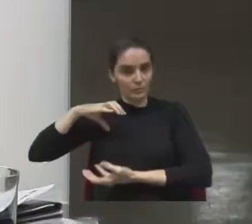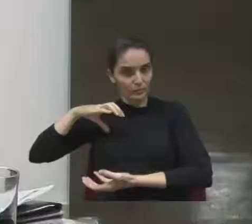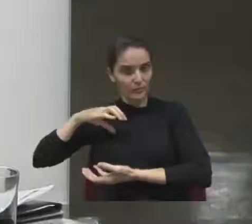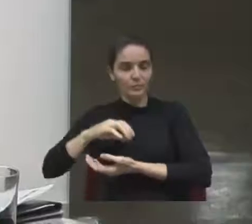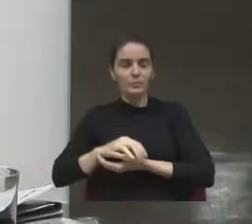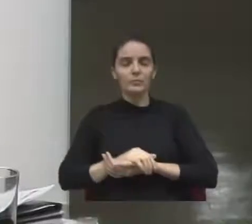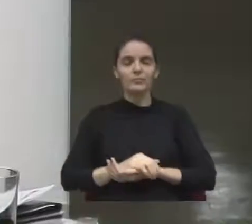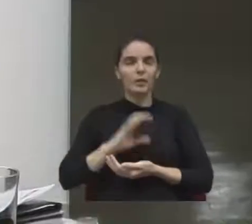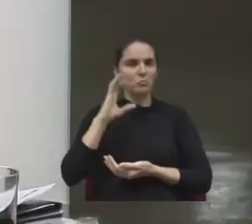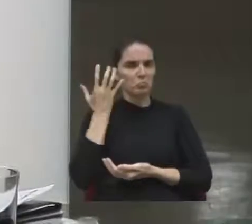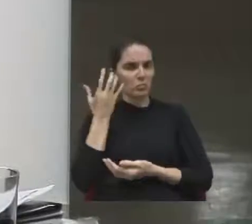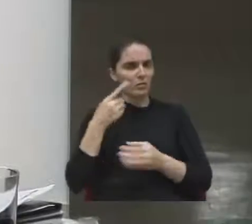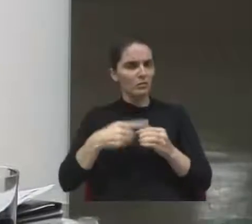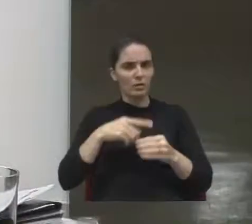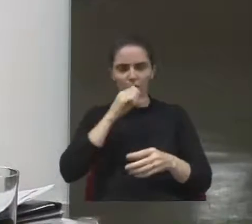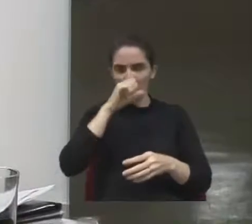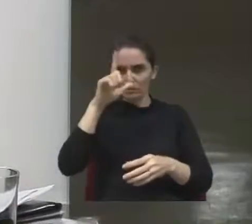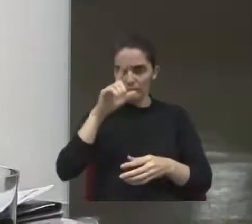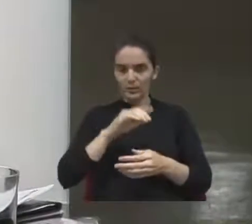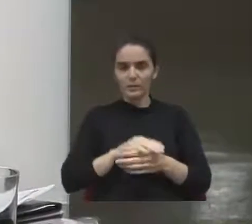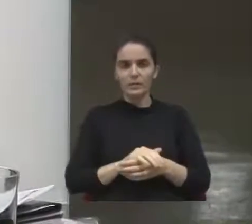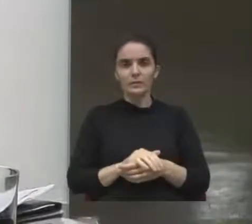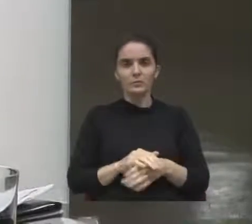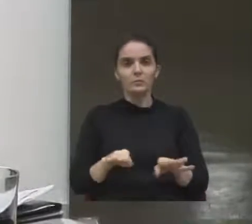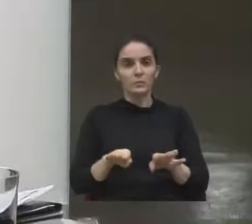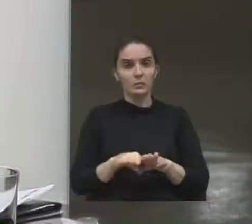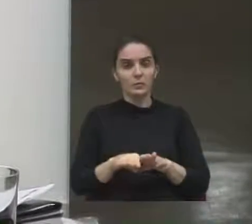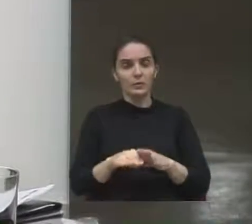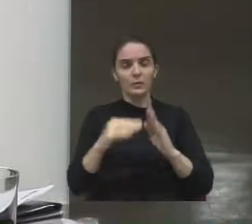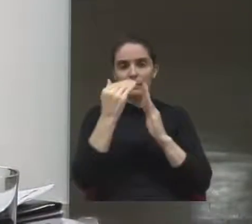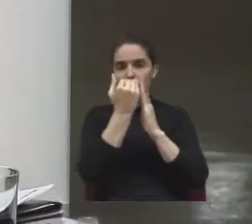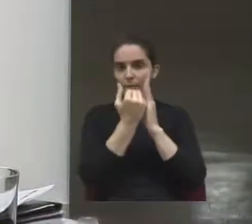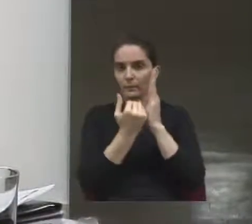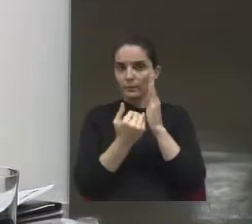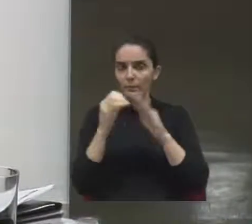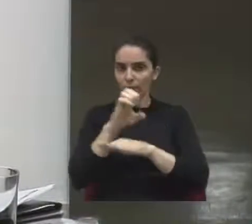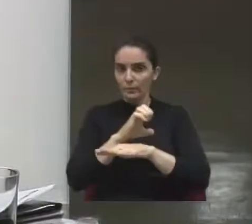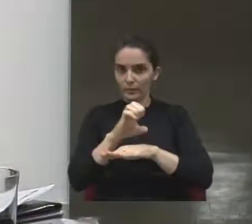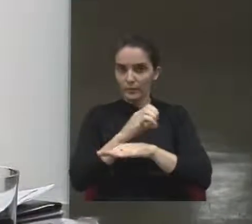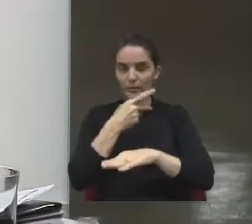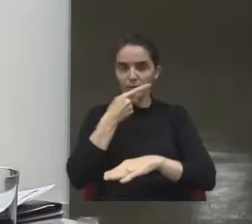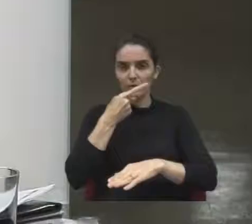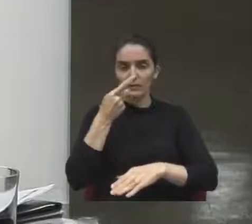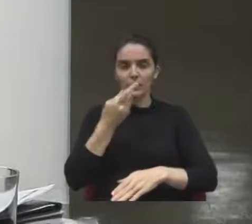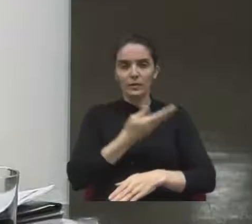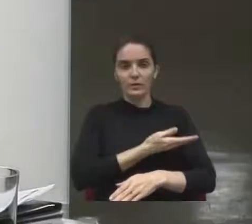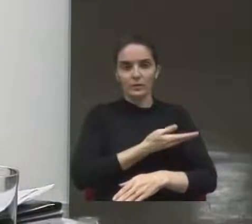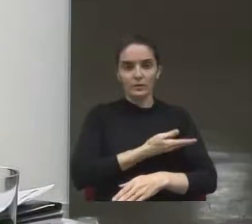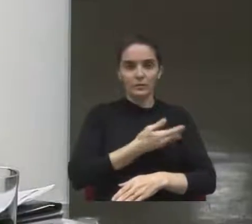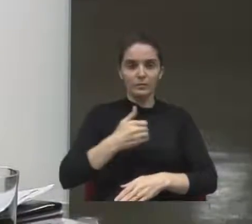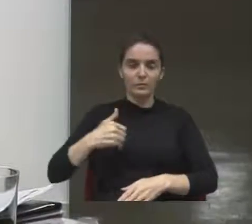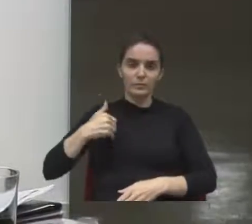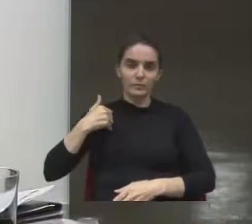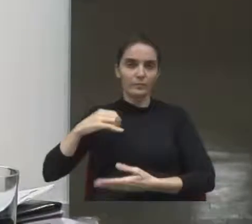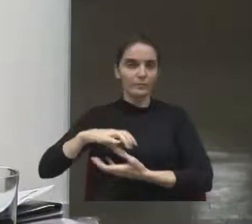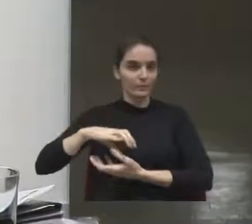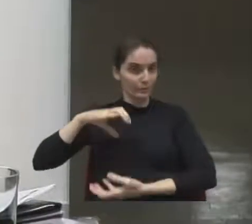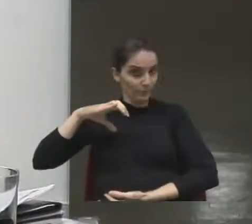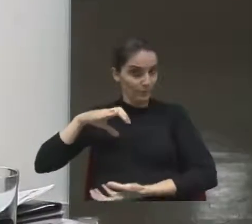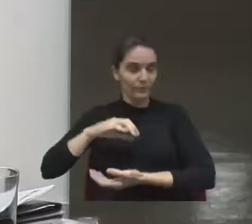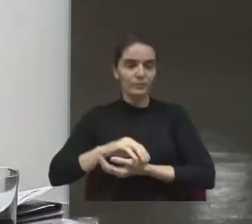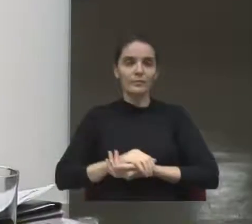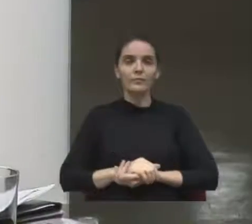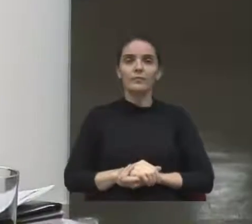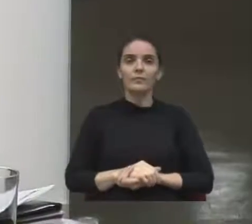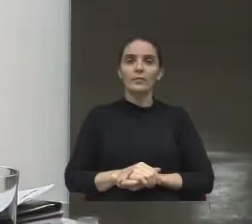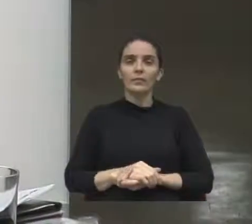também faz parte de um programa estadual que chama-se Amigo do Idoso, e que tive a